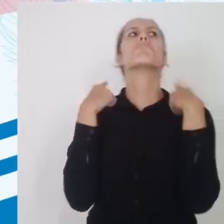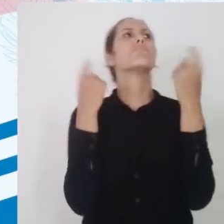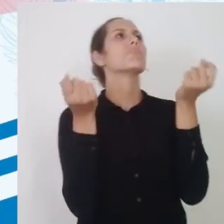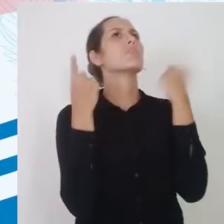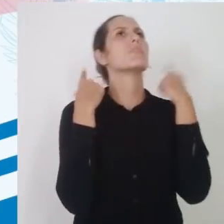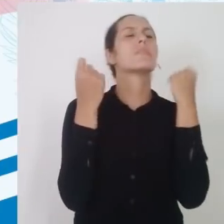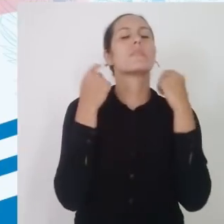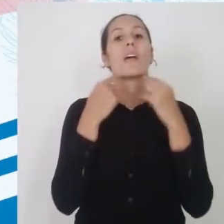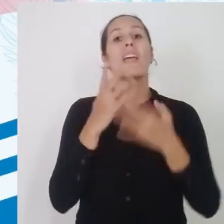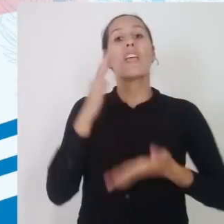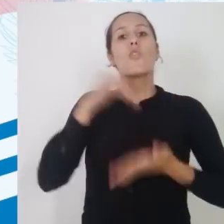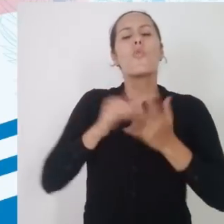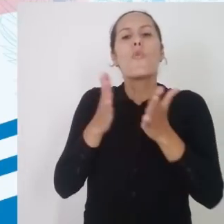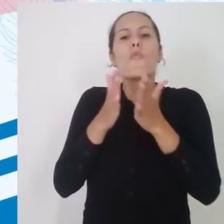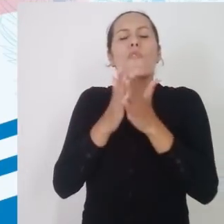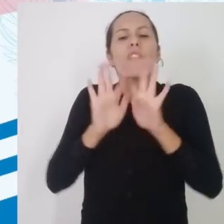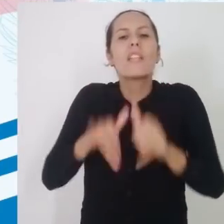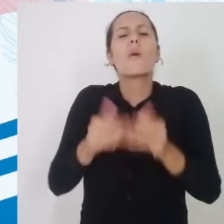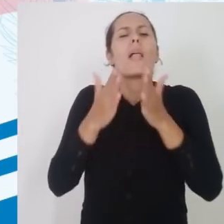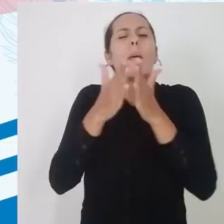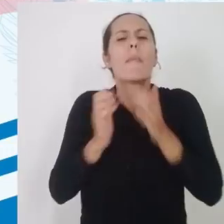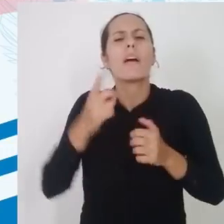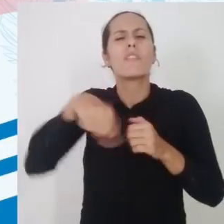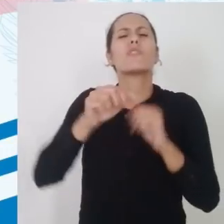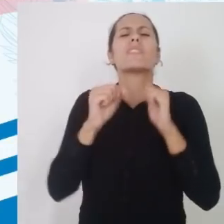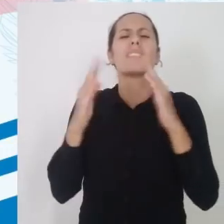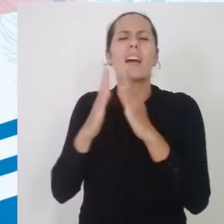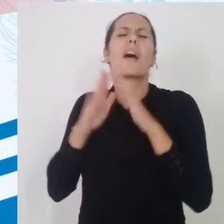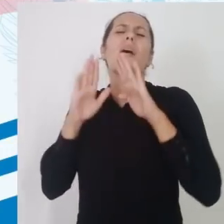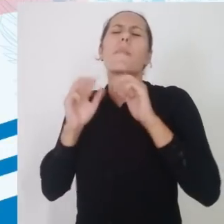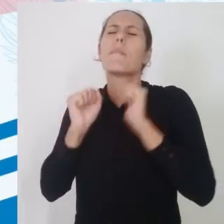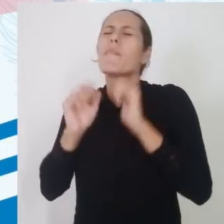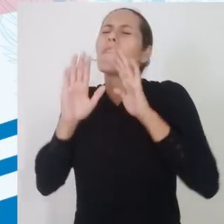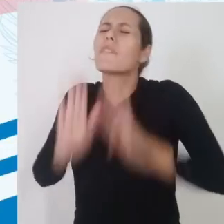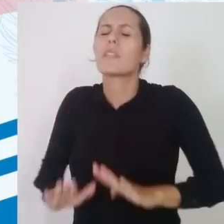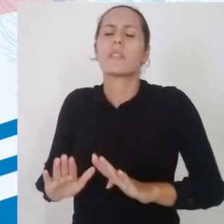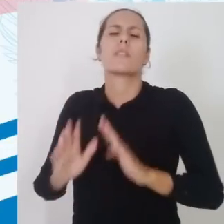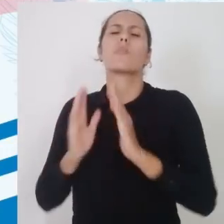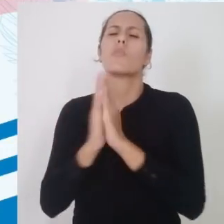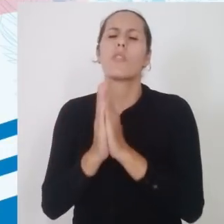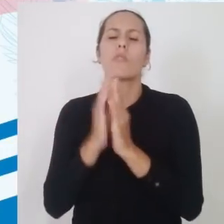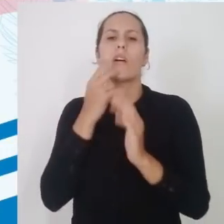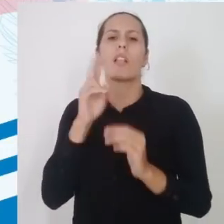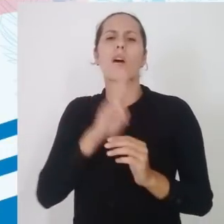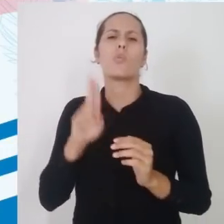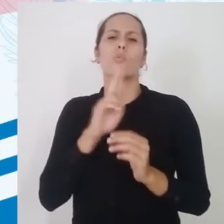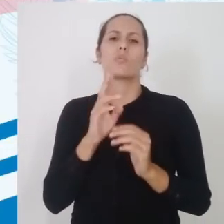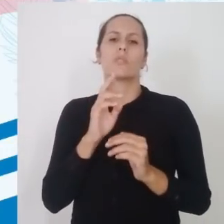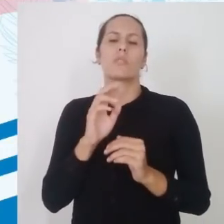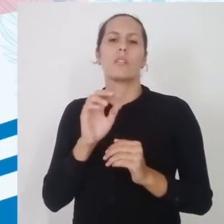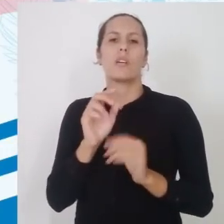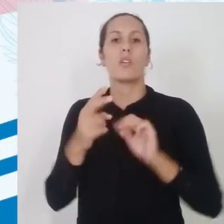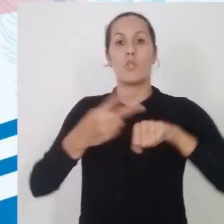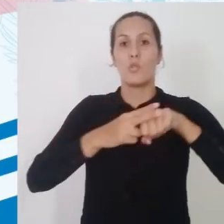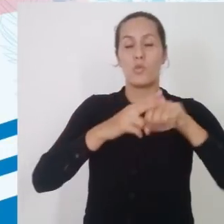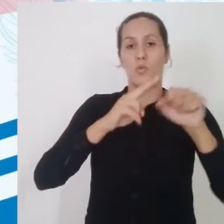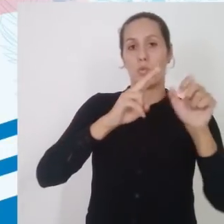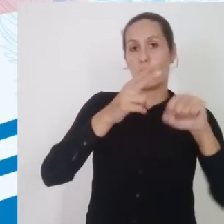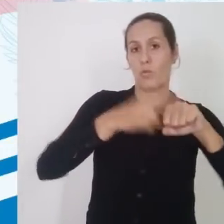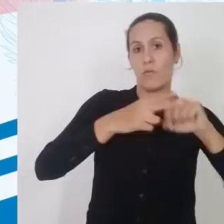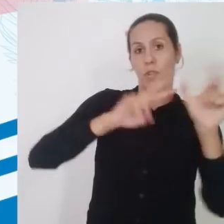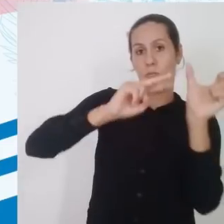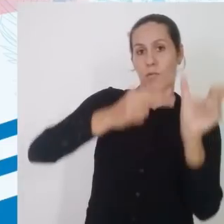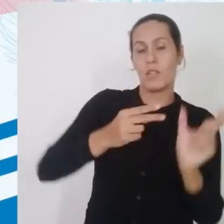em casa. Tanto que por isso que ela usa o imperativo, por exemplo, em língua portuguesa. Quando ela diz, faça isso por quem